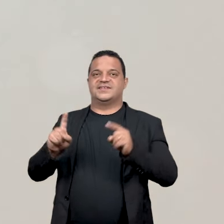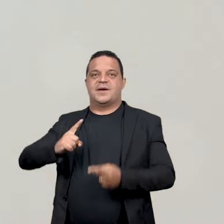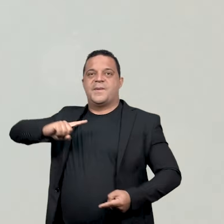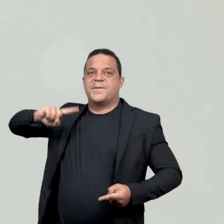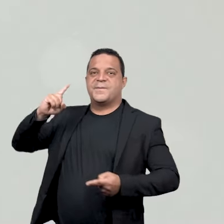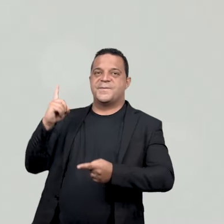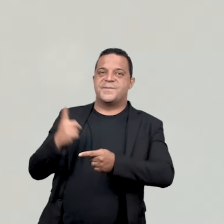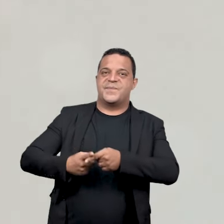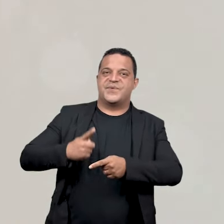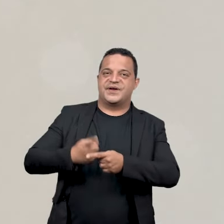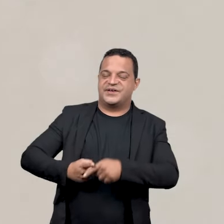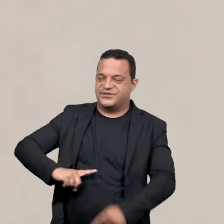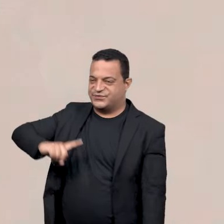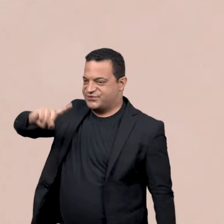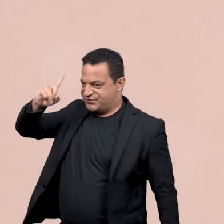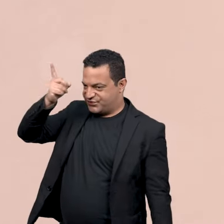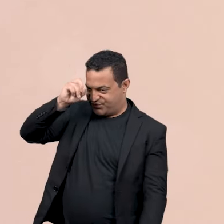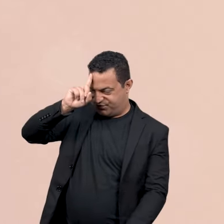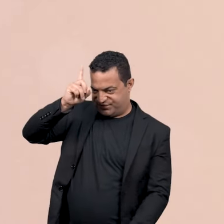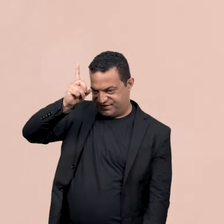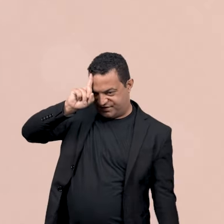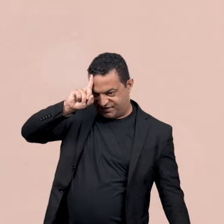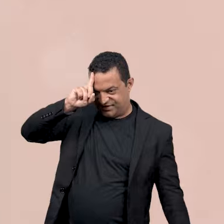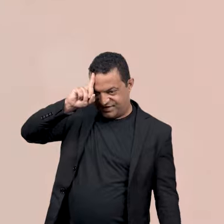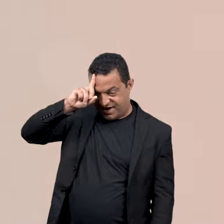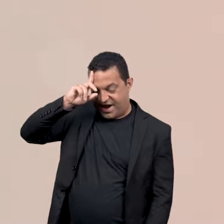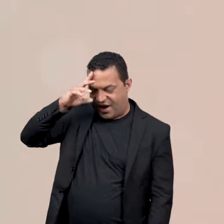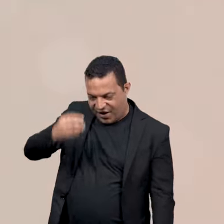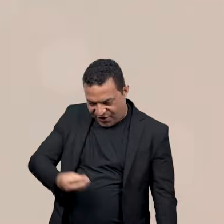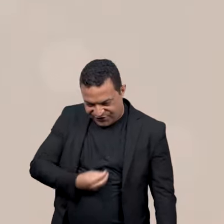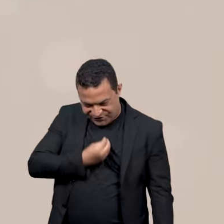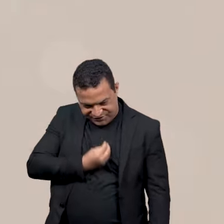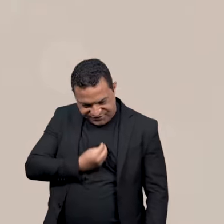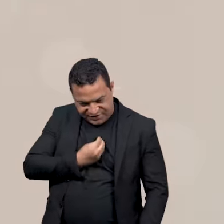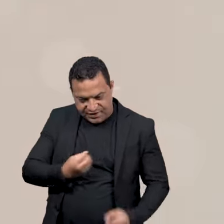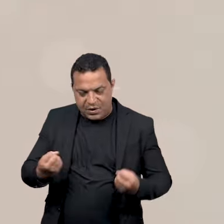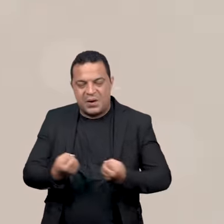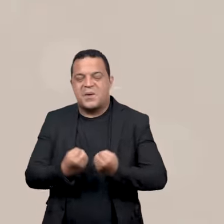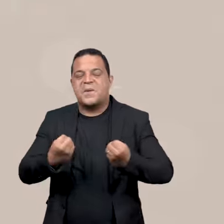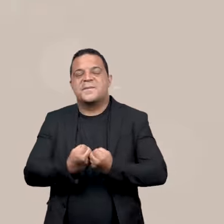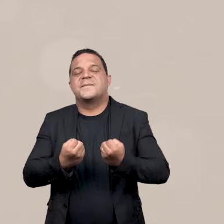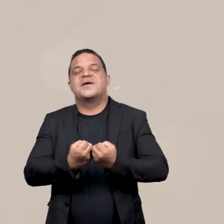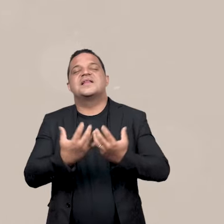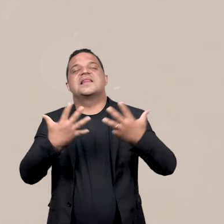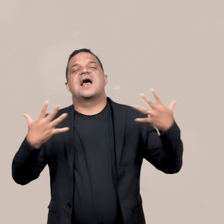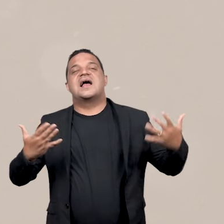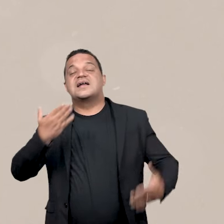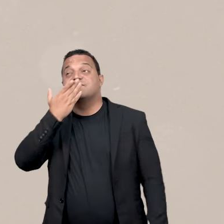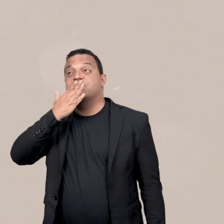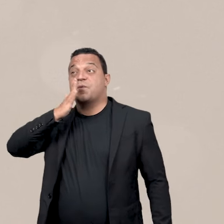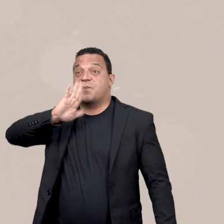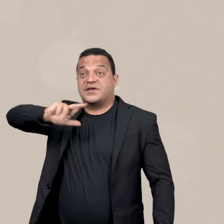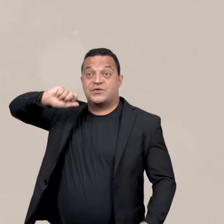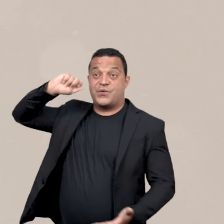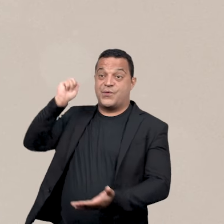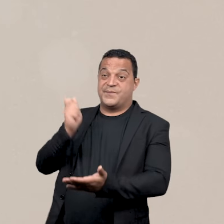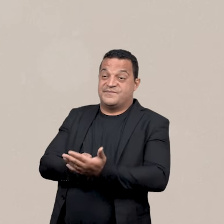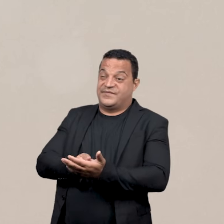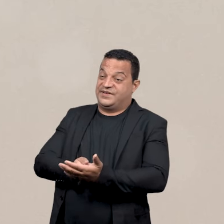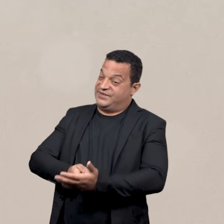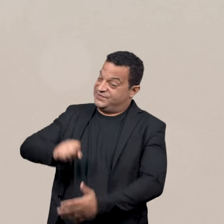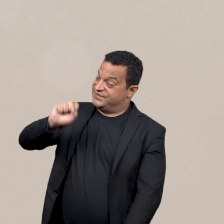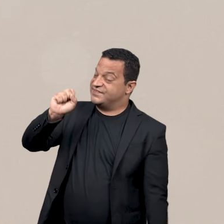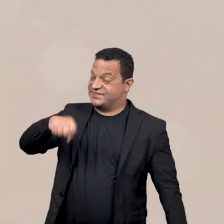Deus, em cada dia desse ano e vivendo dos milagres, das promessas que